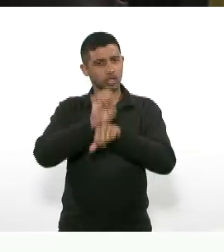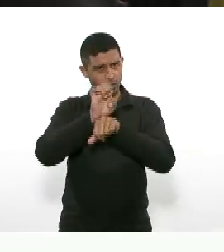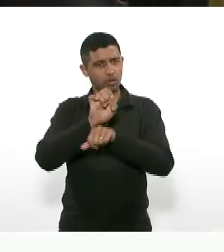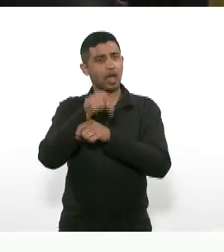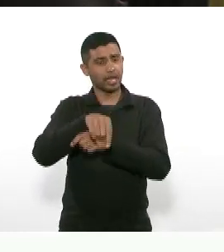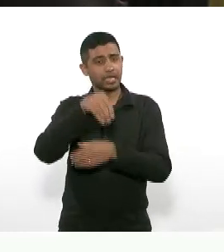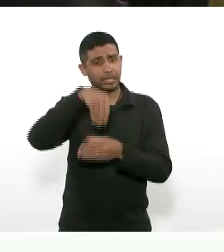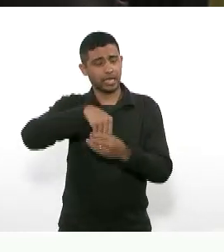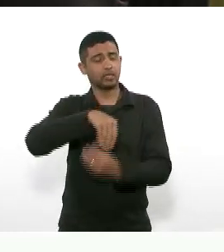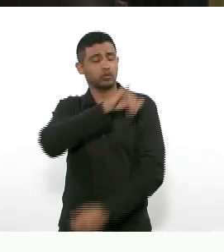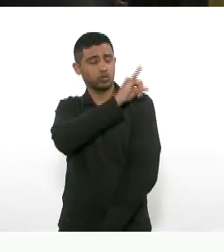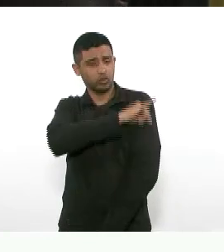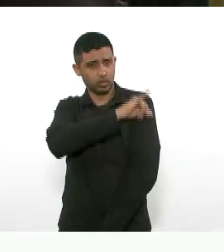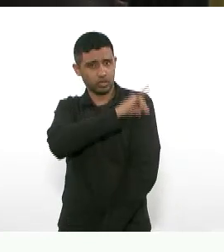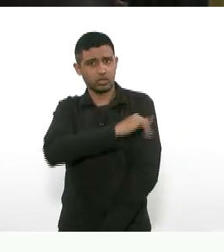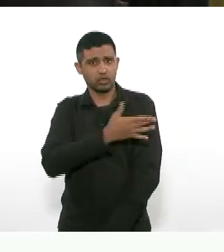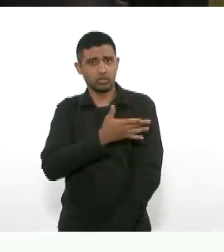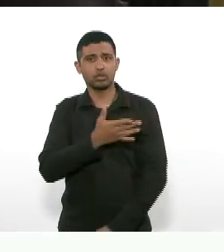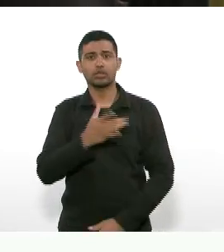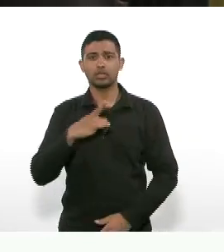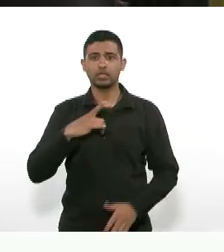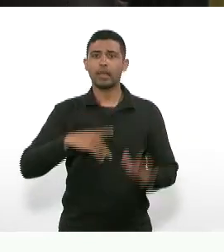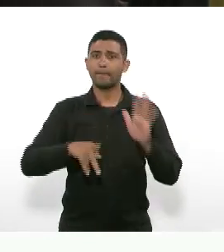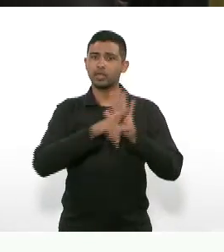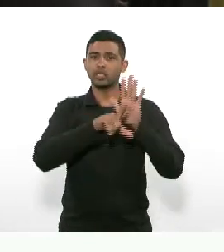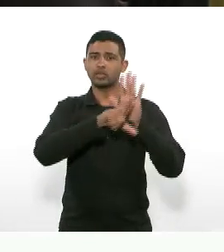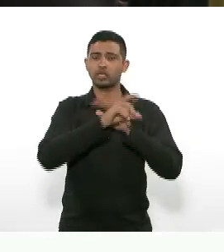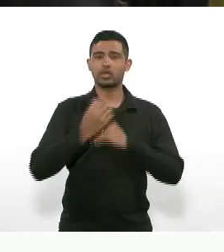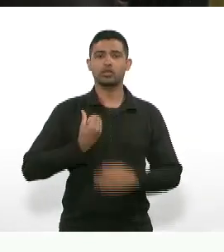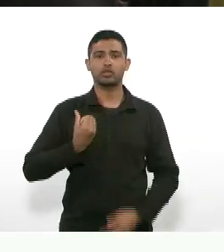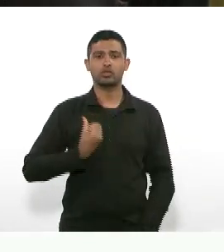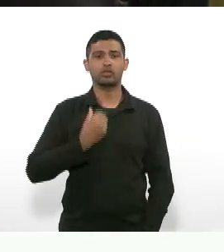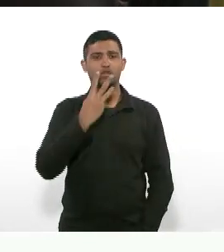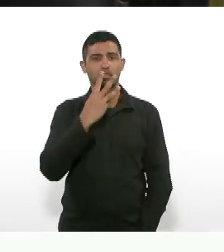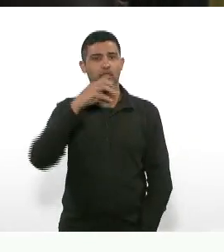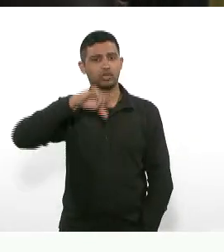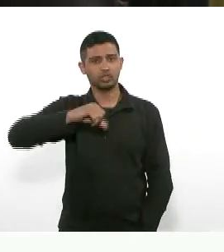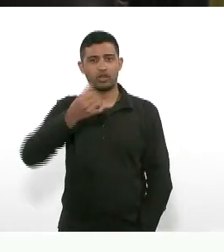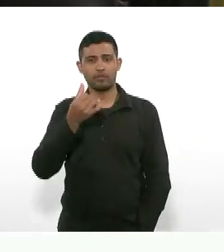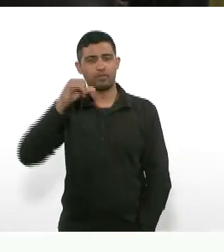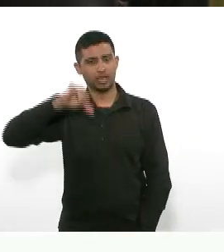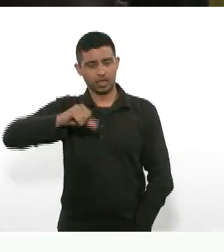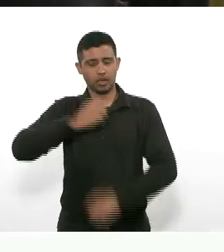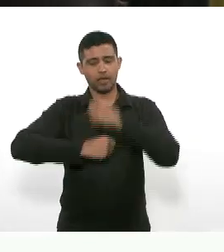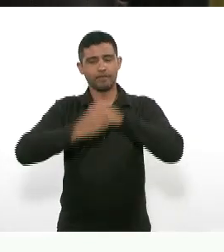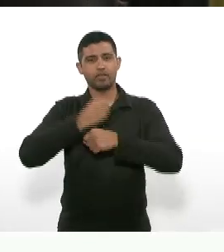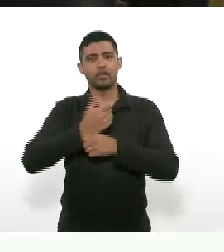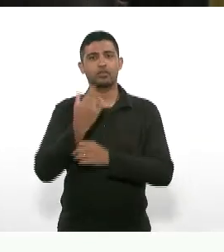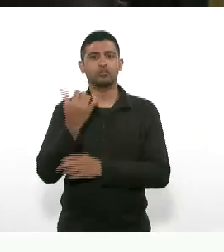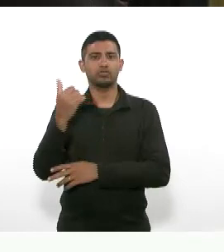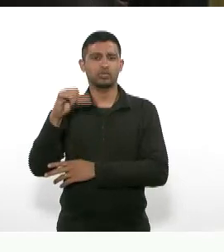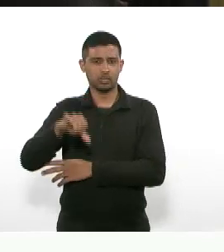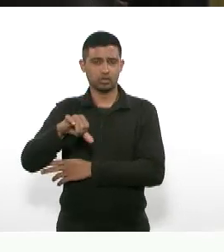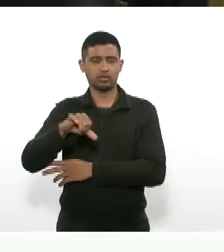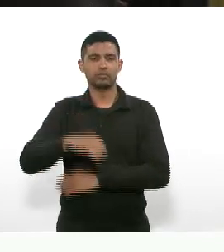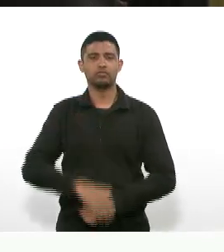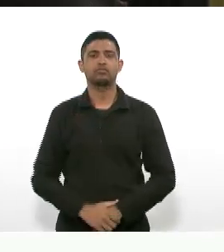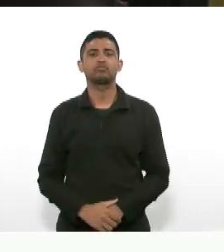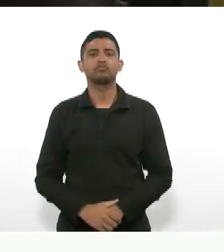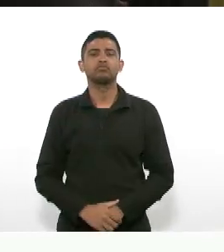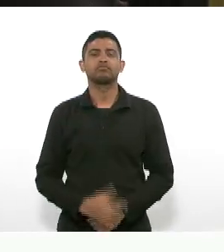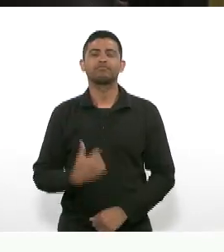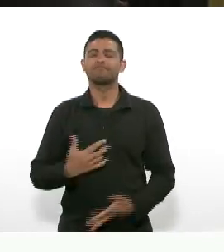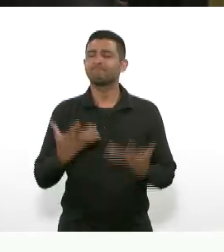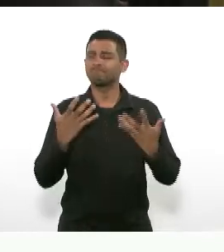Estado do Rio de Janeiro, objeto do projeto de lei 3969 de 2019. Eu quero